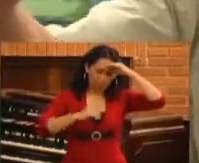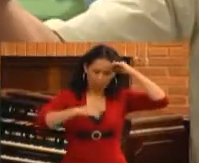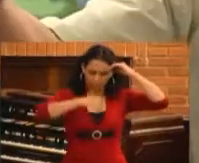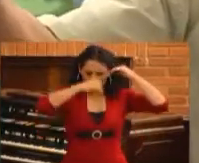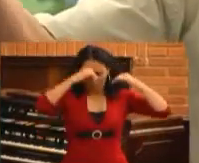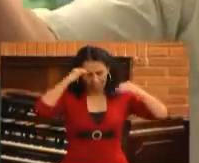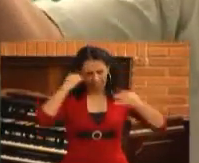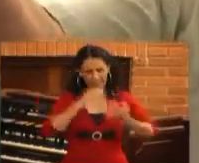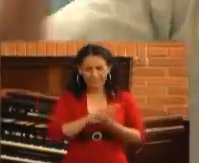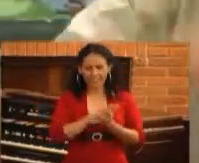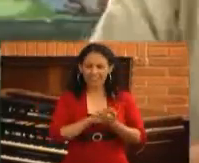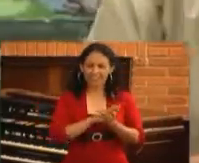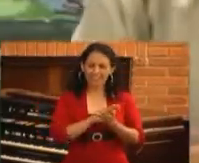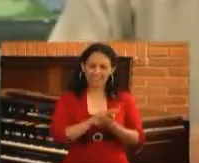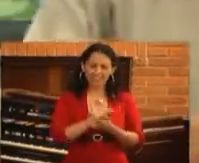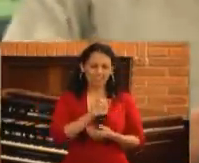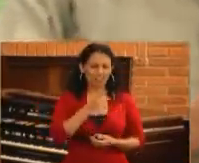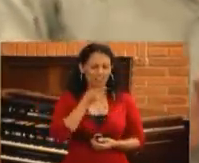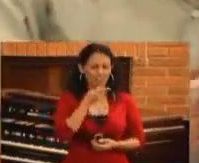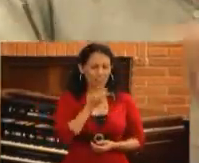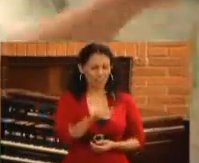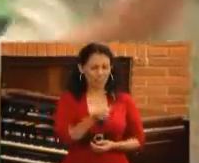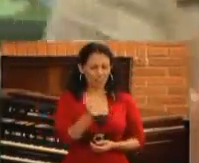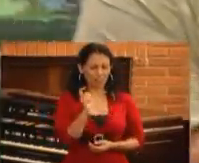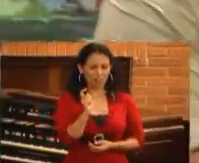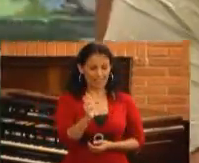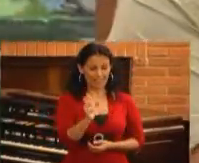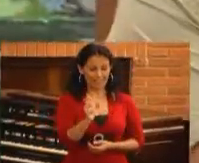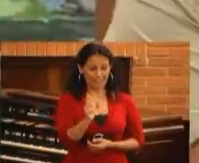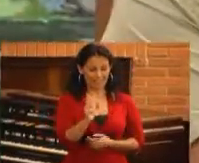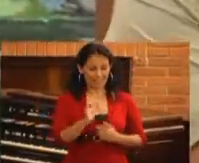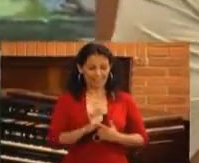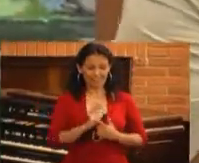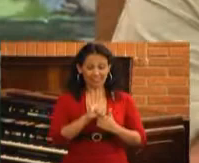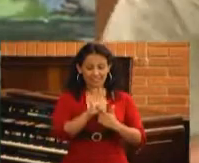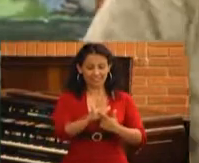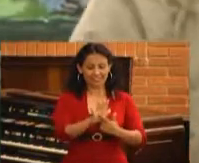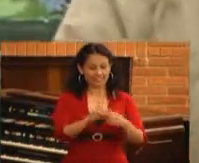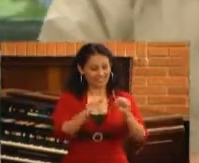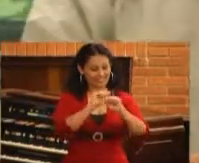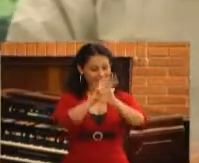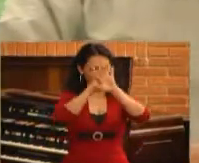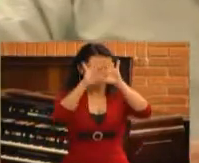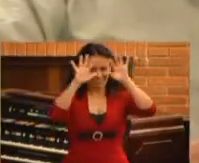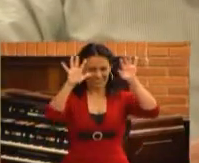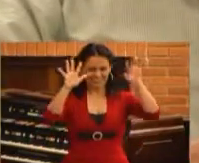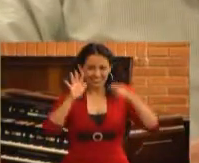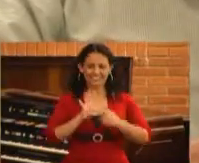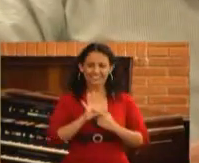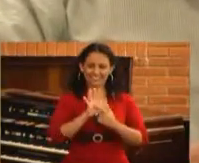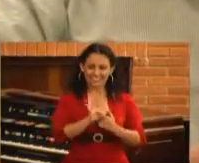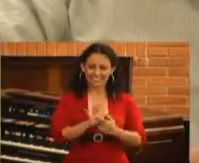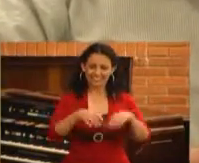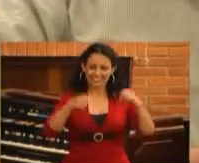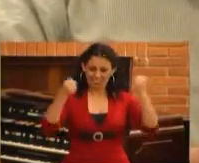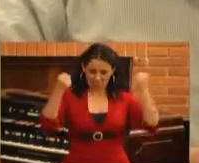Manifestou a sua glória, o poder deste Jesus.